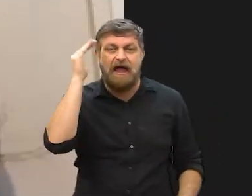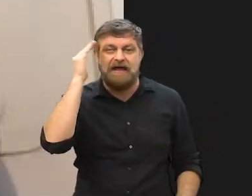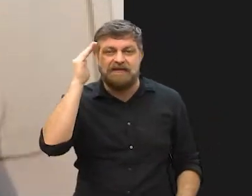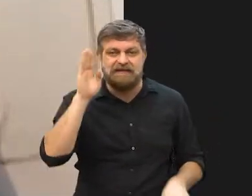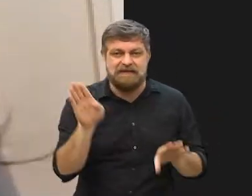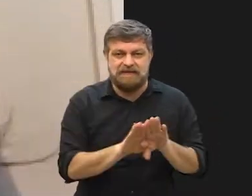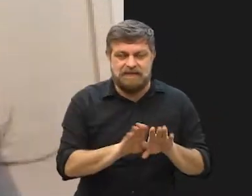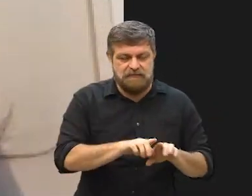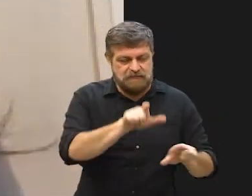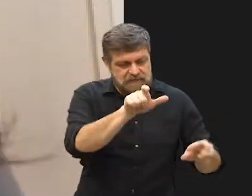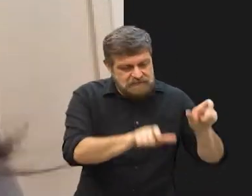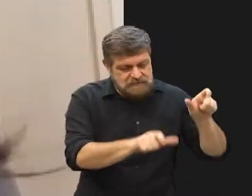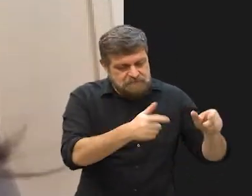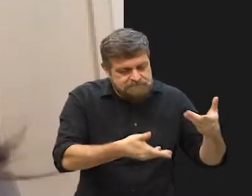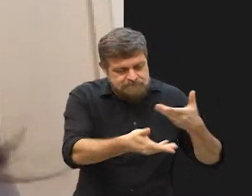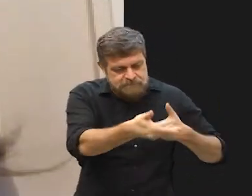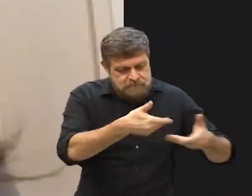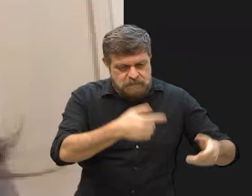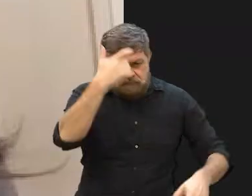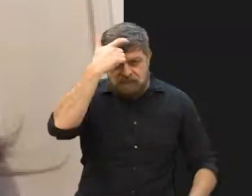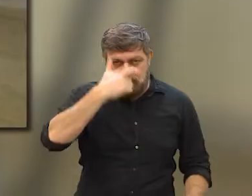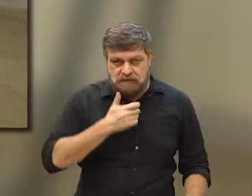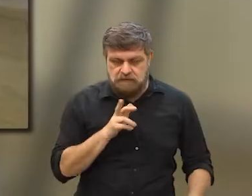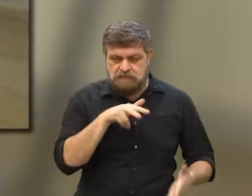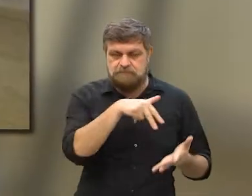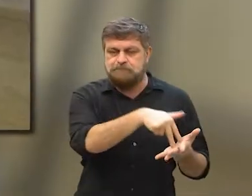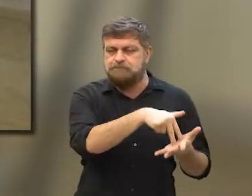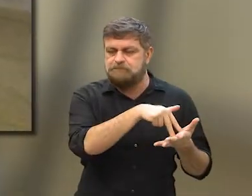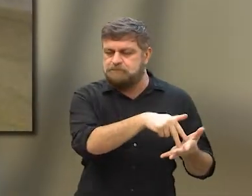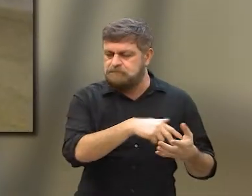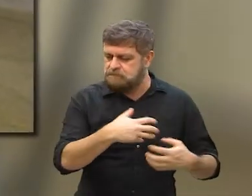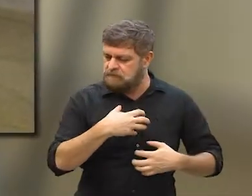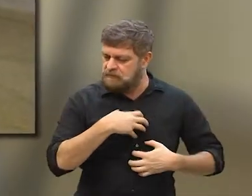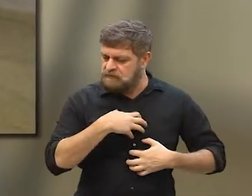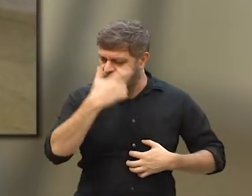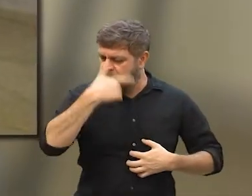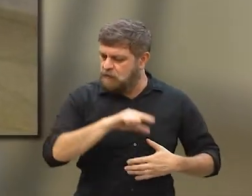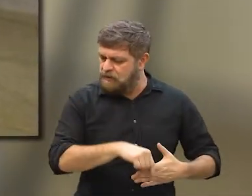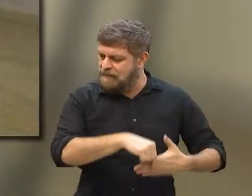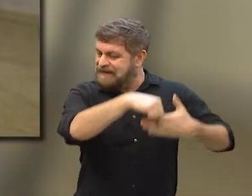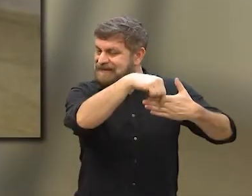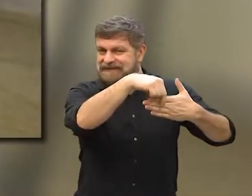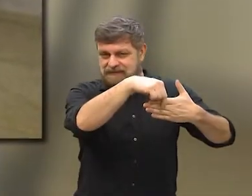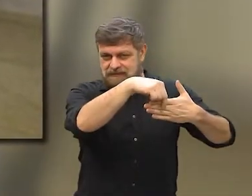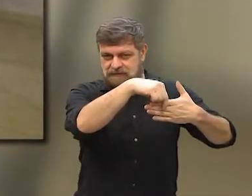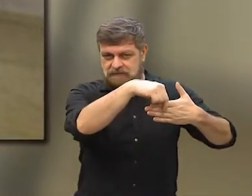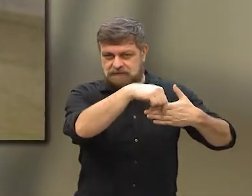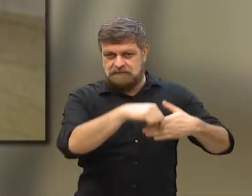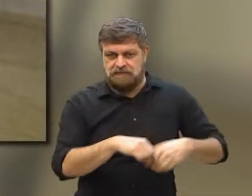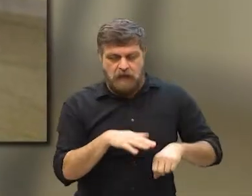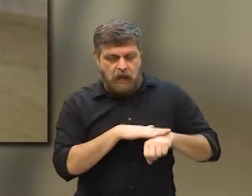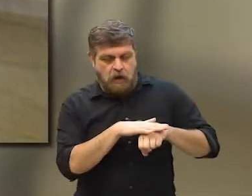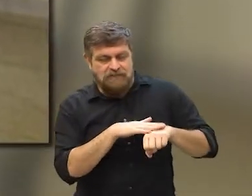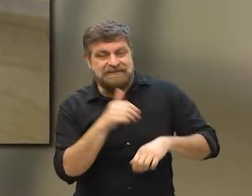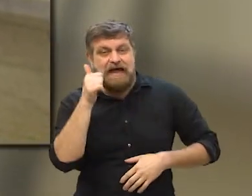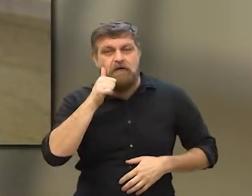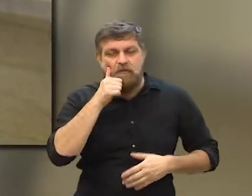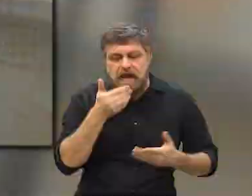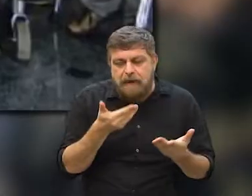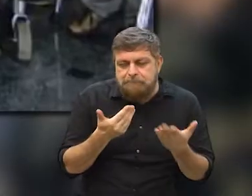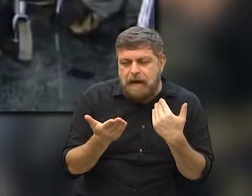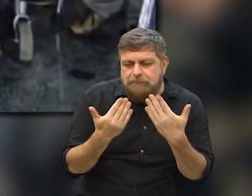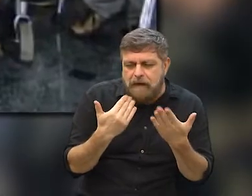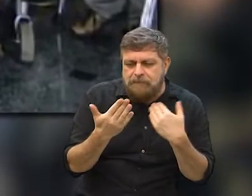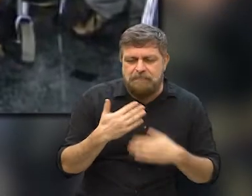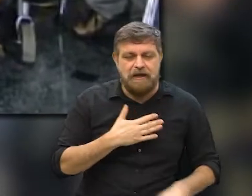também as pessoas. Eu já me via ali como uma liderança de estar conversando com as mulheres, que era o